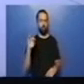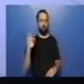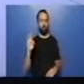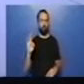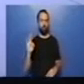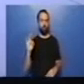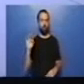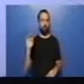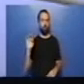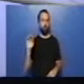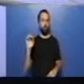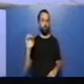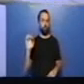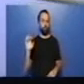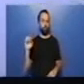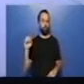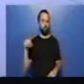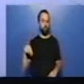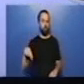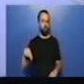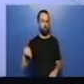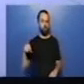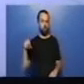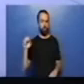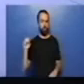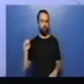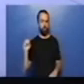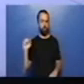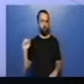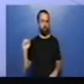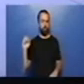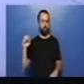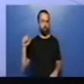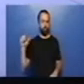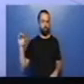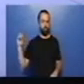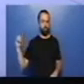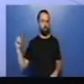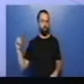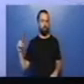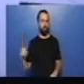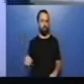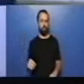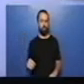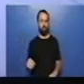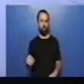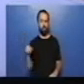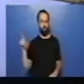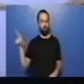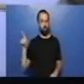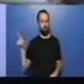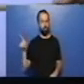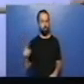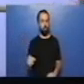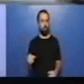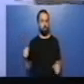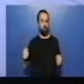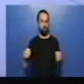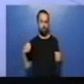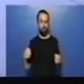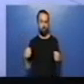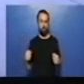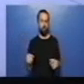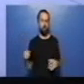alto. Então, para chegar na nossa casa de 110, 127 volts, tem que ter isso aqui. Isso aqui é dentro